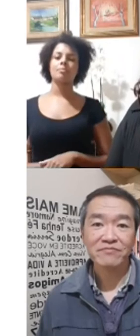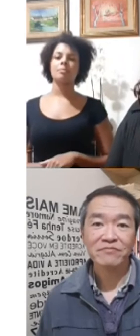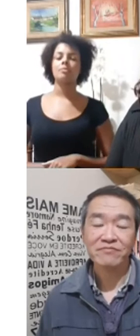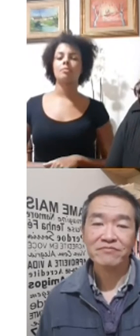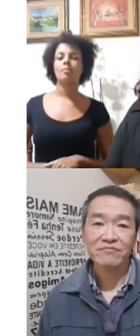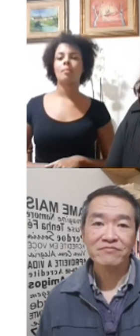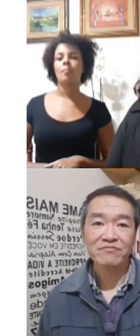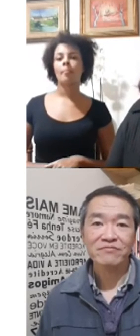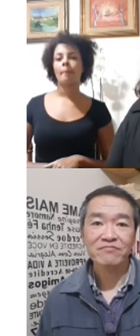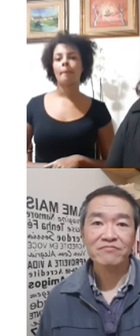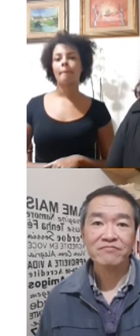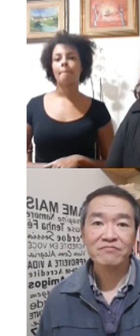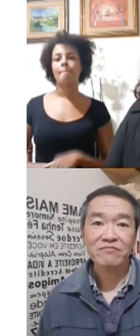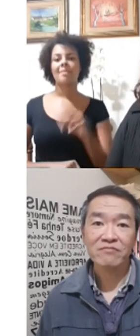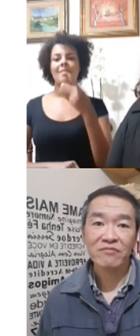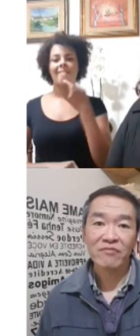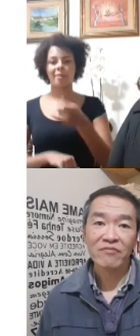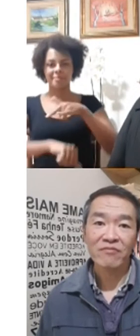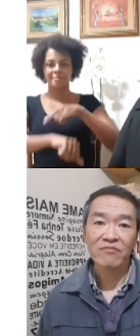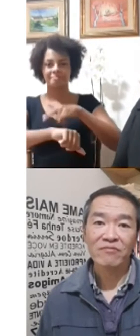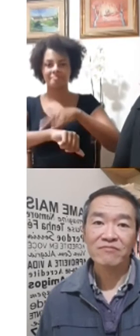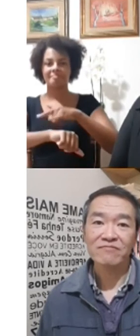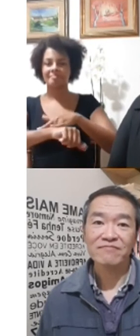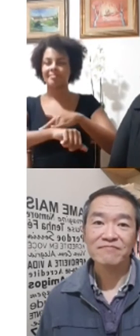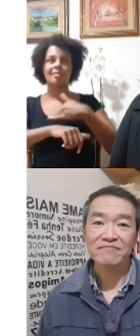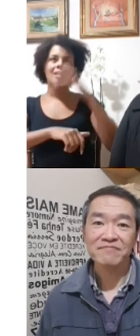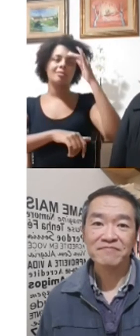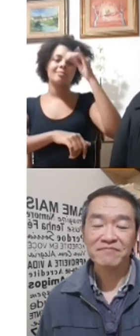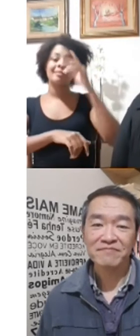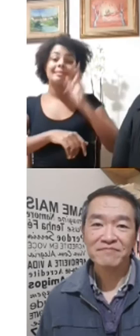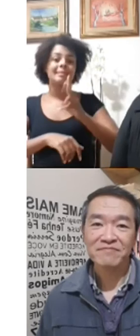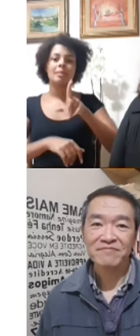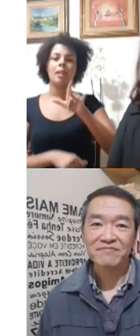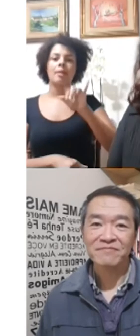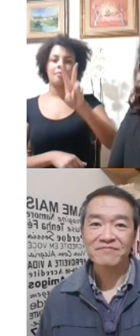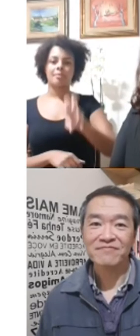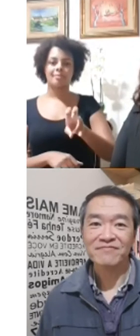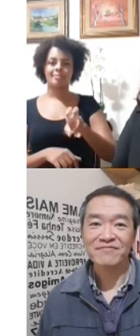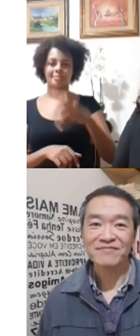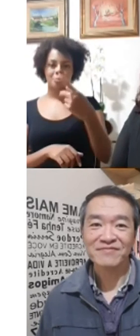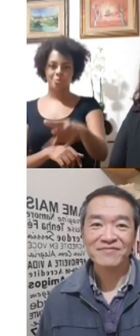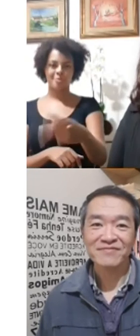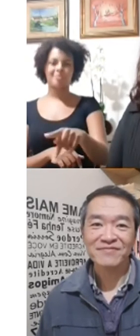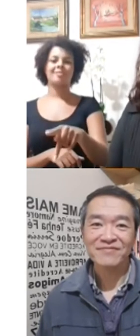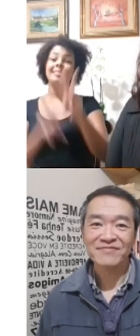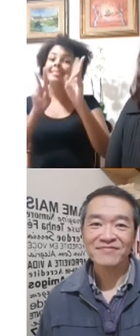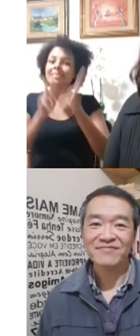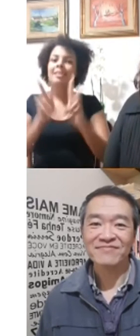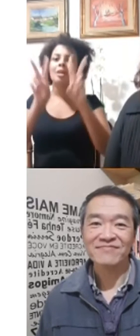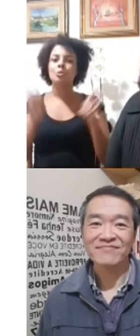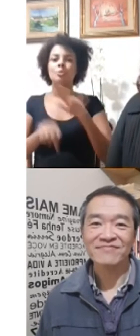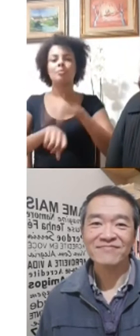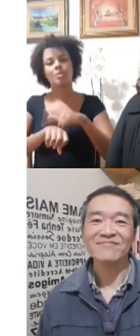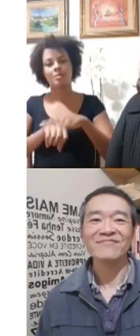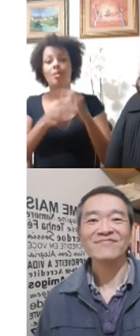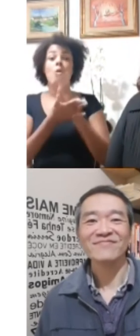Isso. Essa questão do banheiro, eu acho que todas as lives que eu assisto suas, você fala do banheiro, alguém